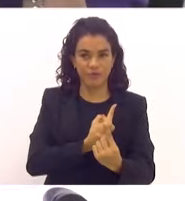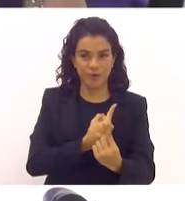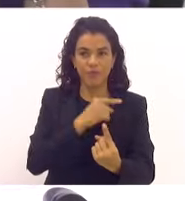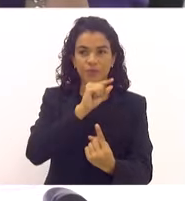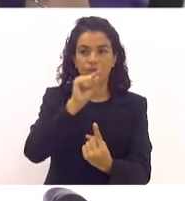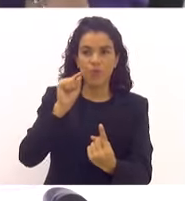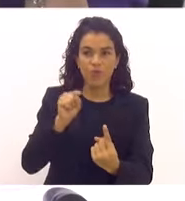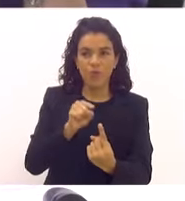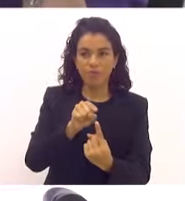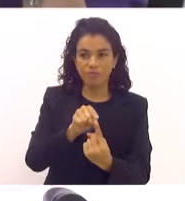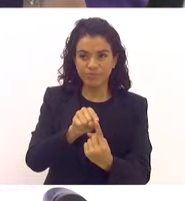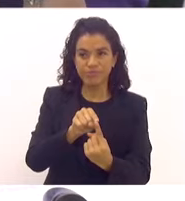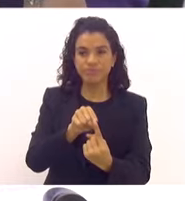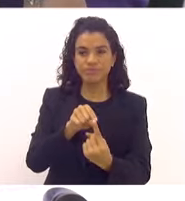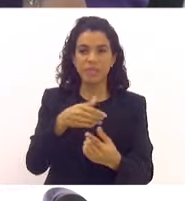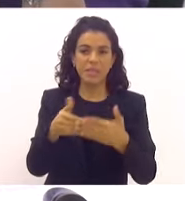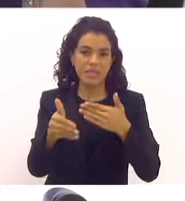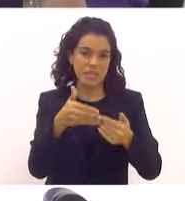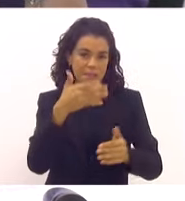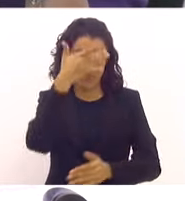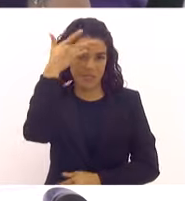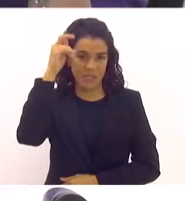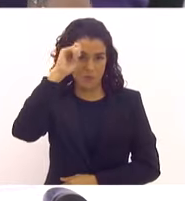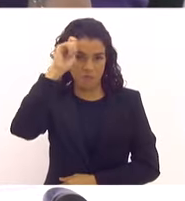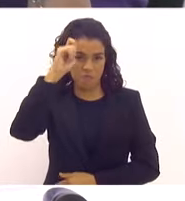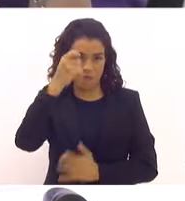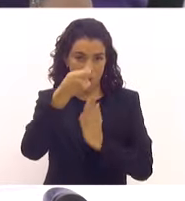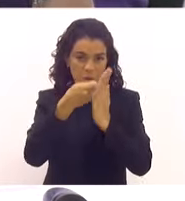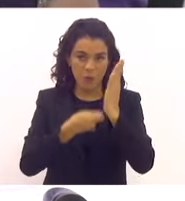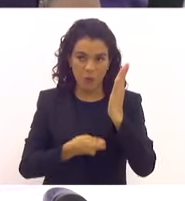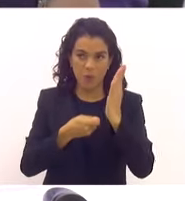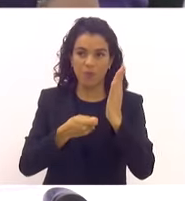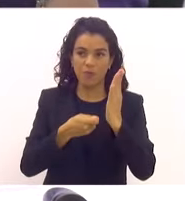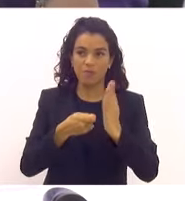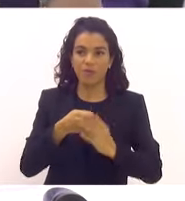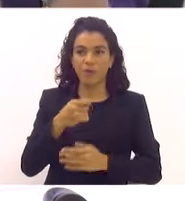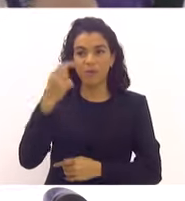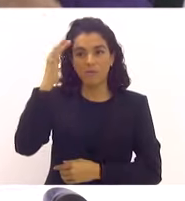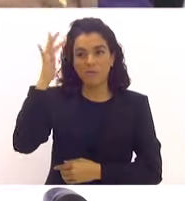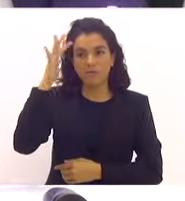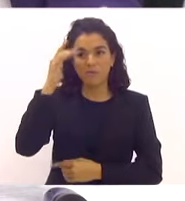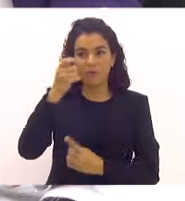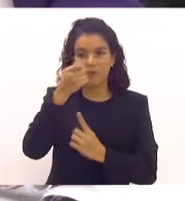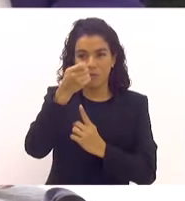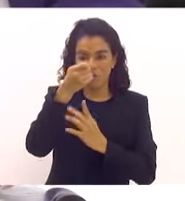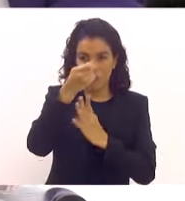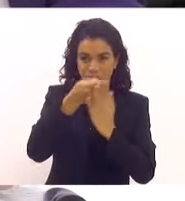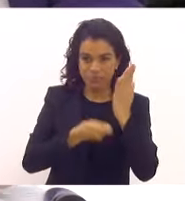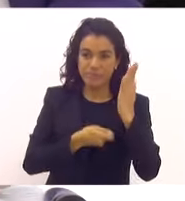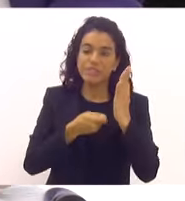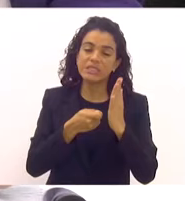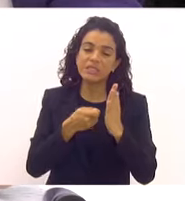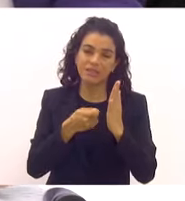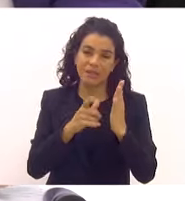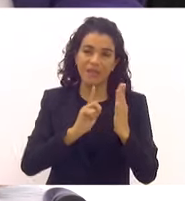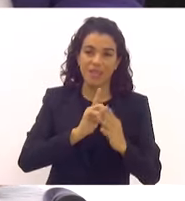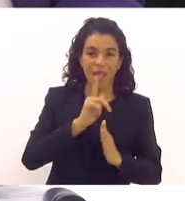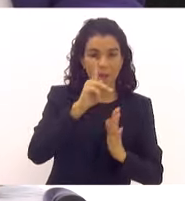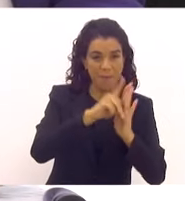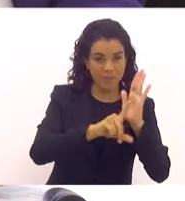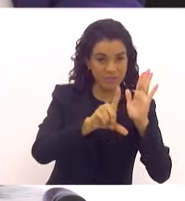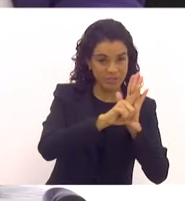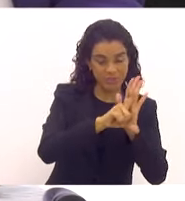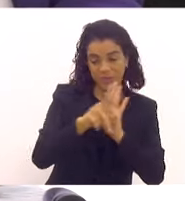objetivo, independente do autor, né? Pensando no objetivo, prejudica. Se eu tenho uma indicação legislativa com o mesmo